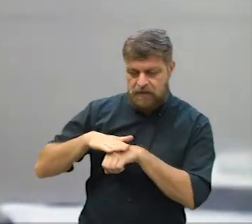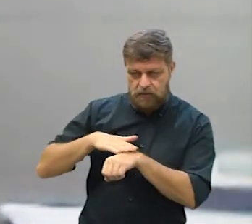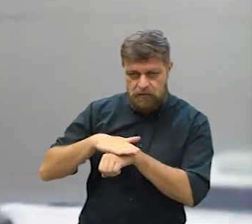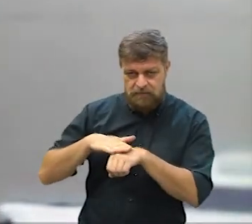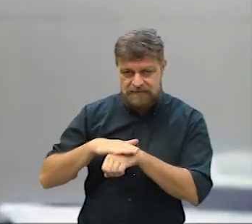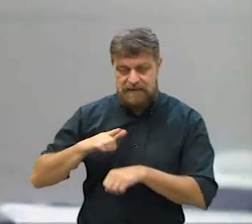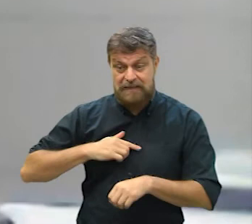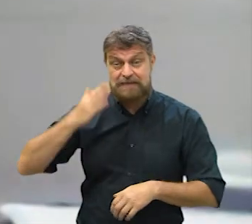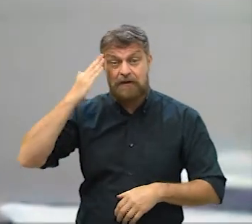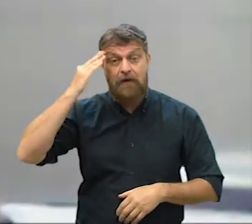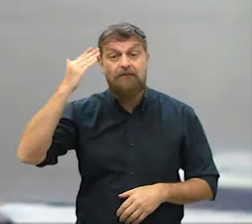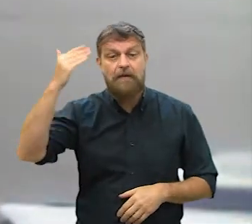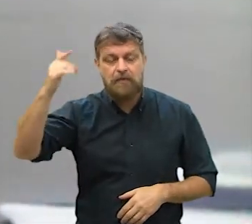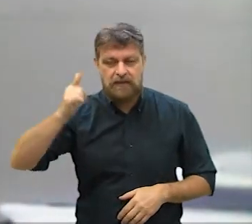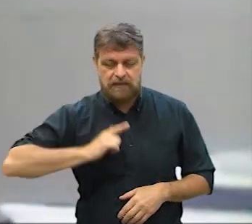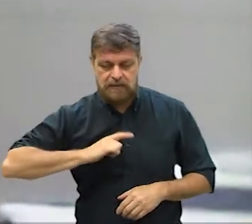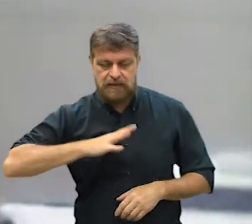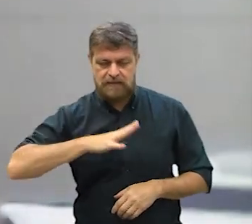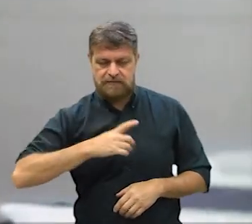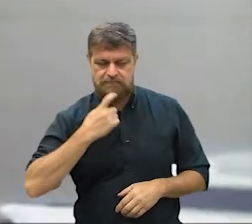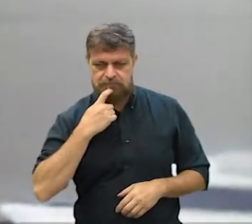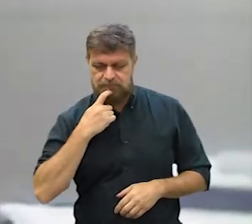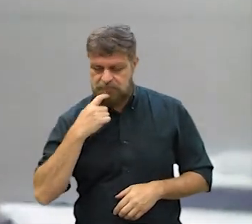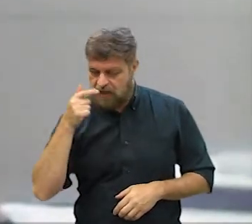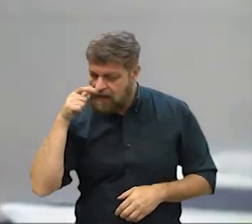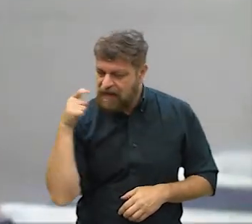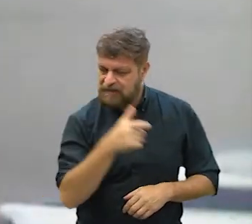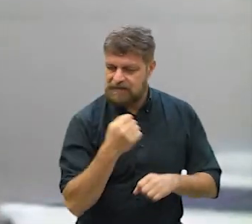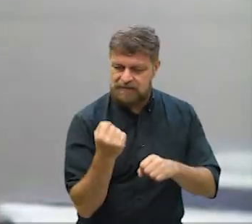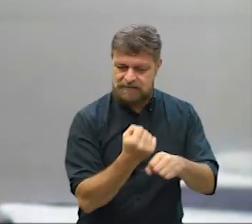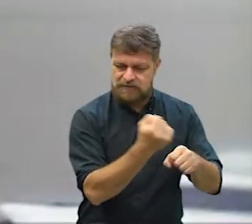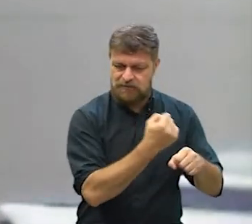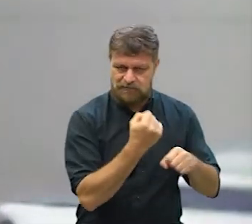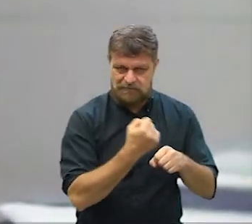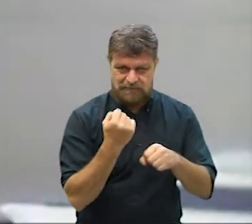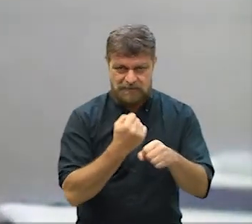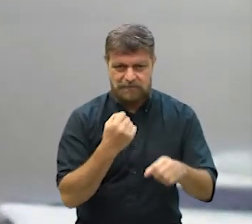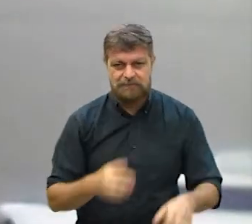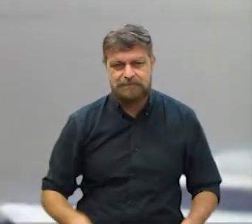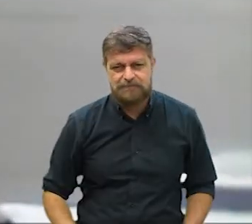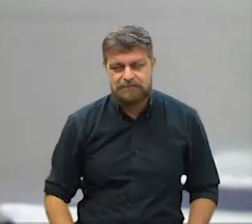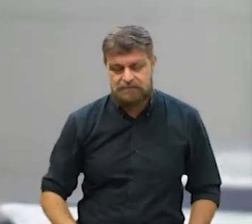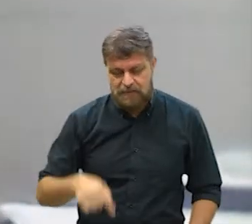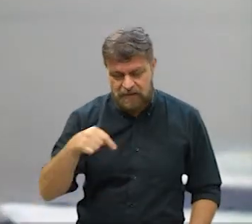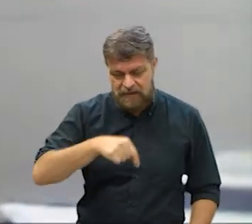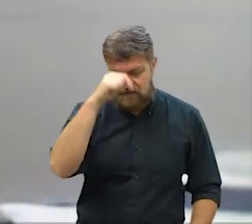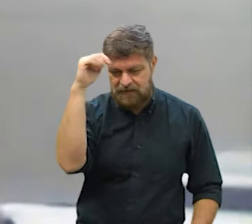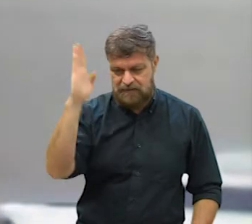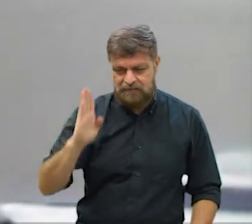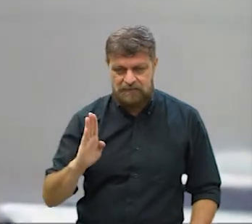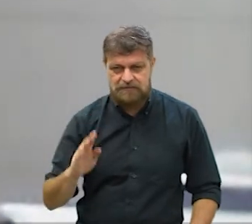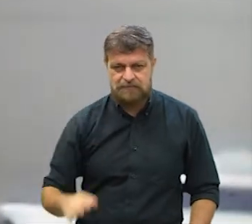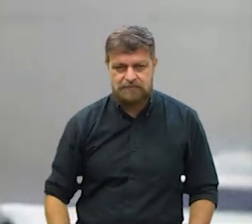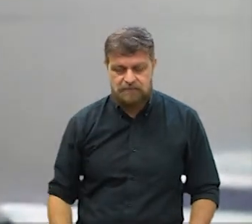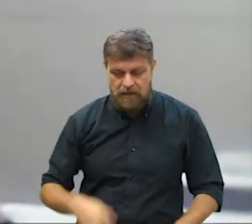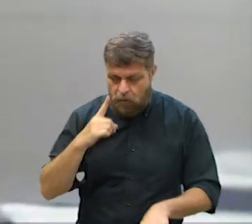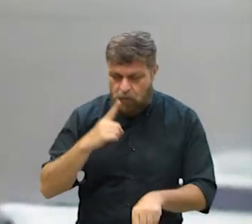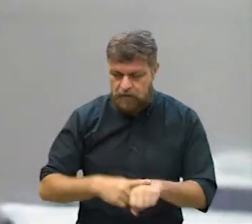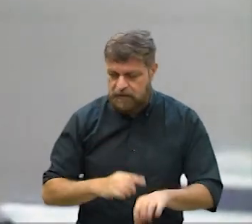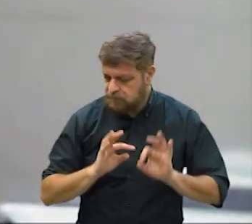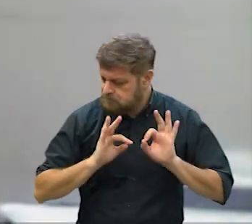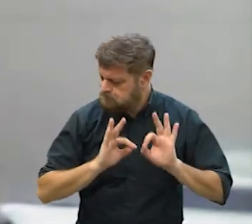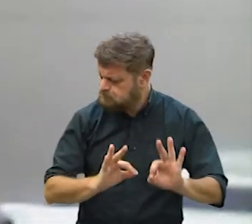construtoras famosas, né, aí no Brasil. Então, é muito auspicioso isso,